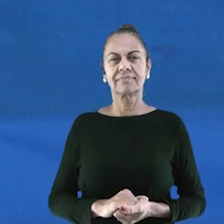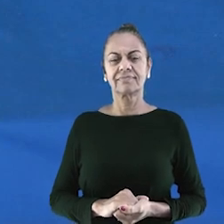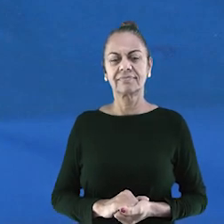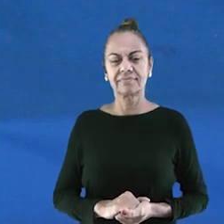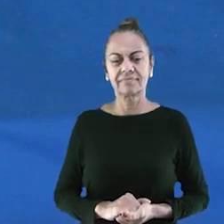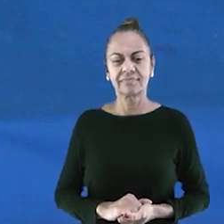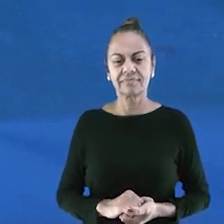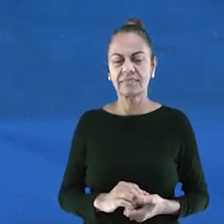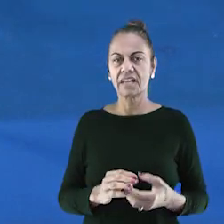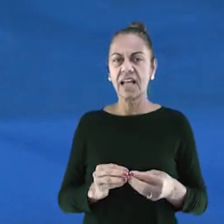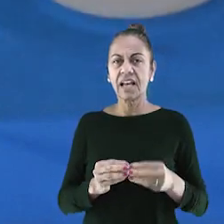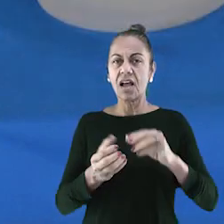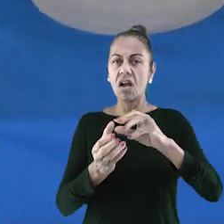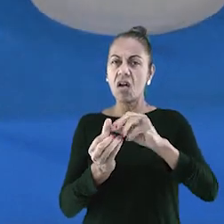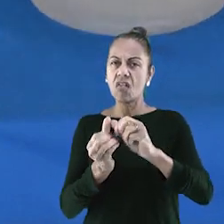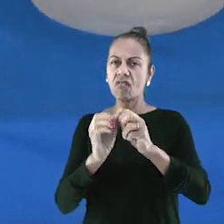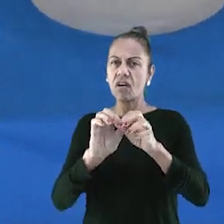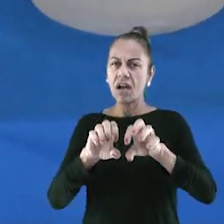Ixi, que bagunça!